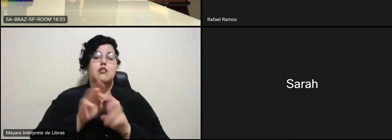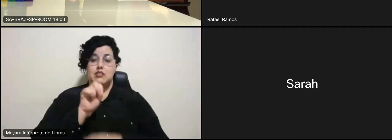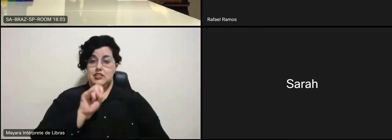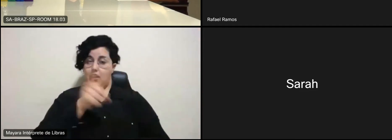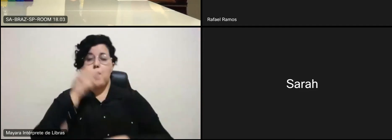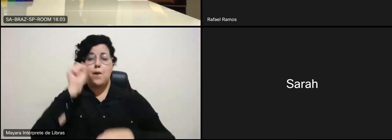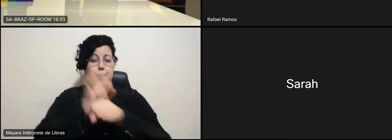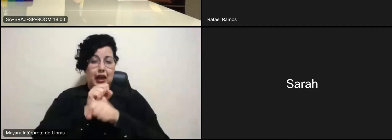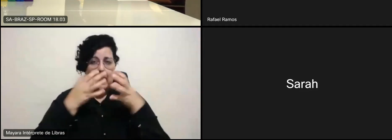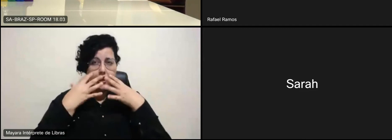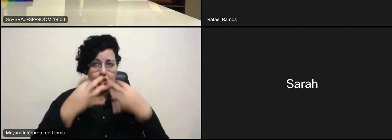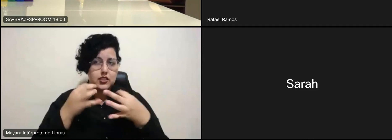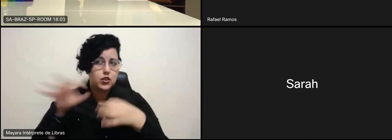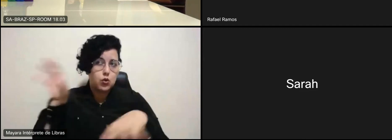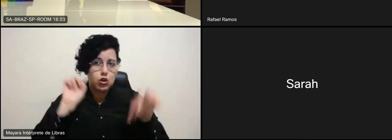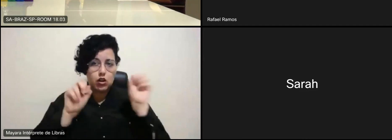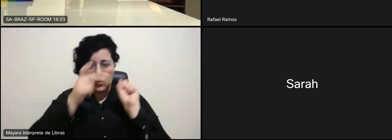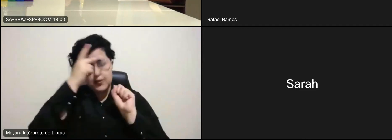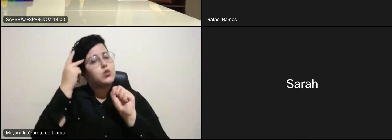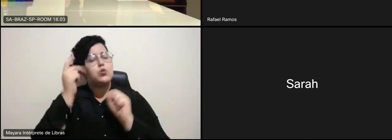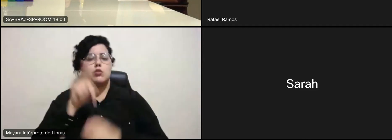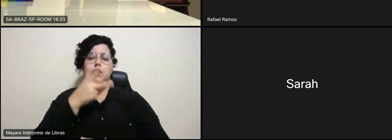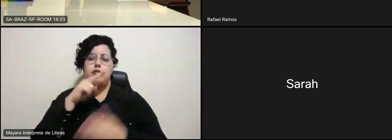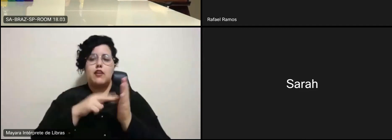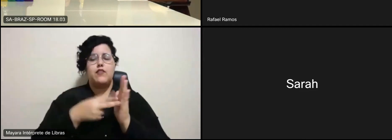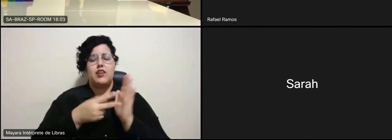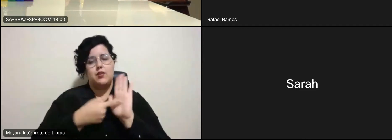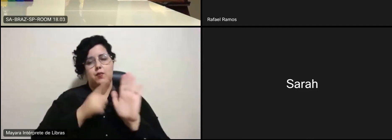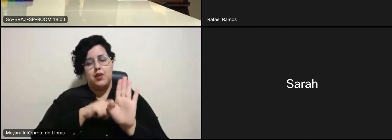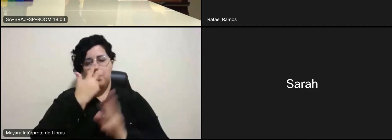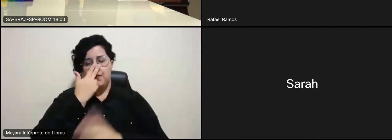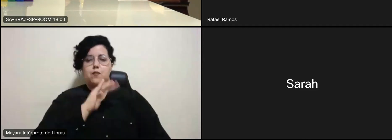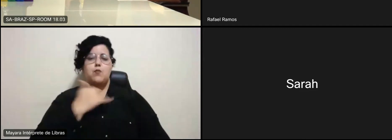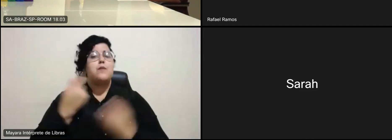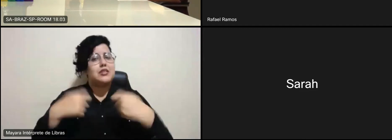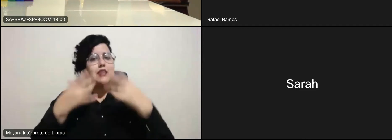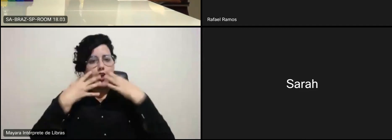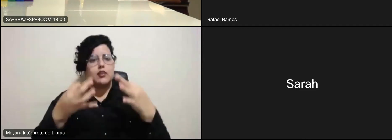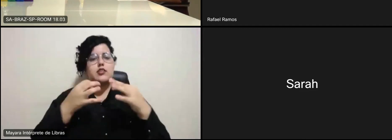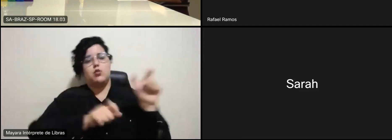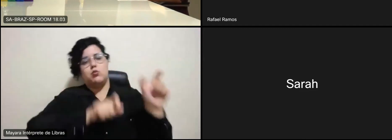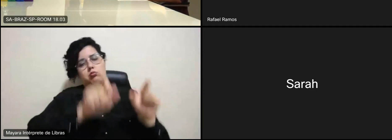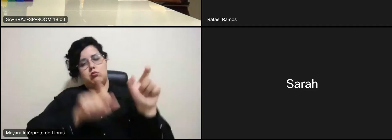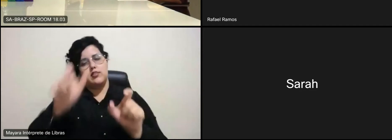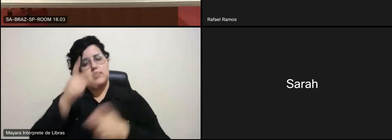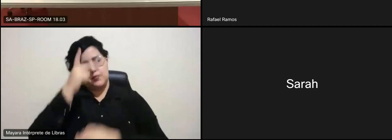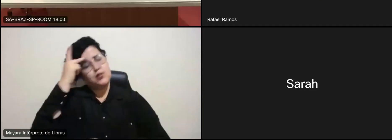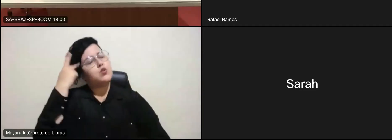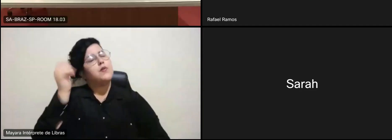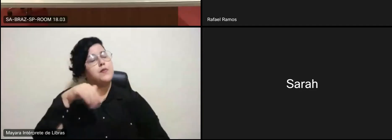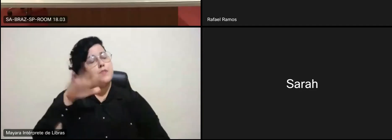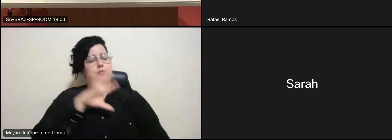escutar. Que todos possamos escutar mais uns aos outros. É isso, pessoal.